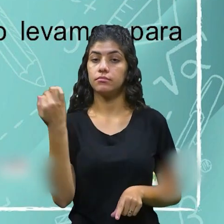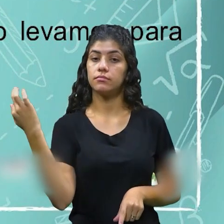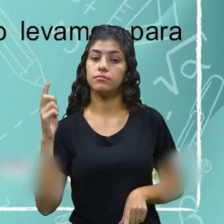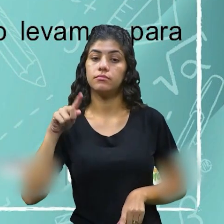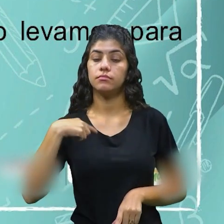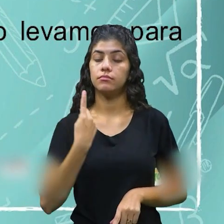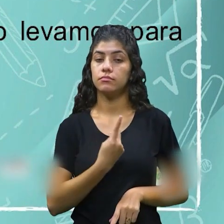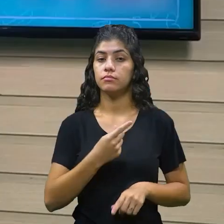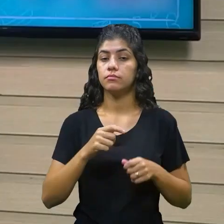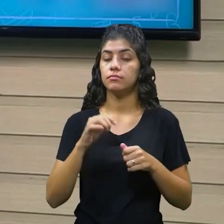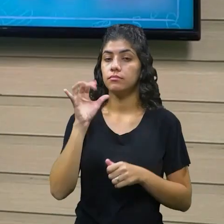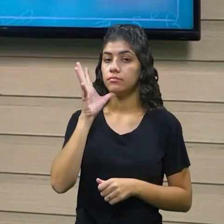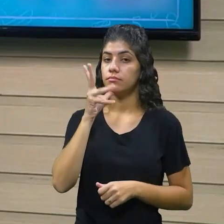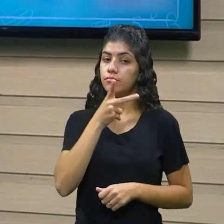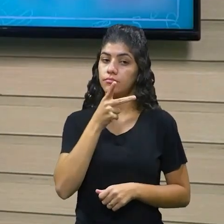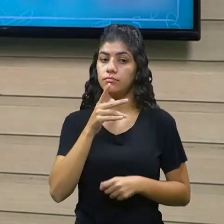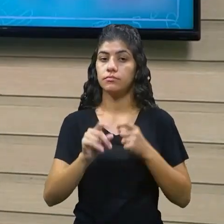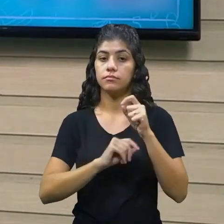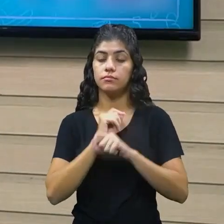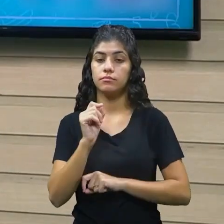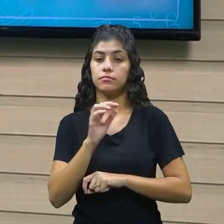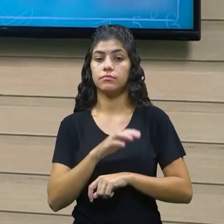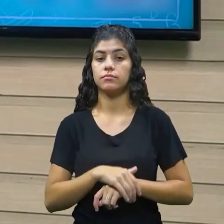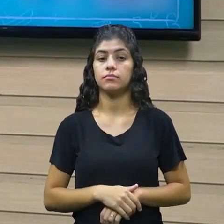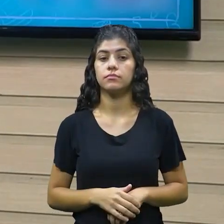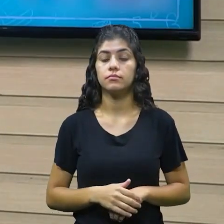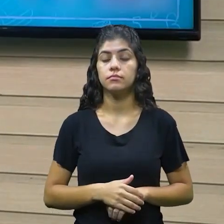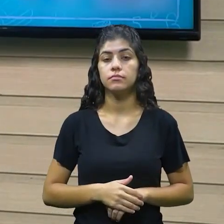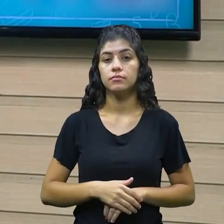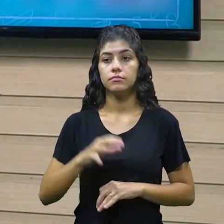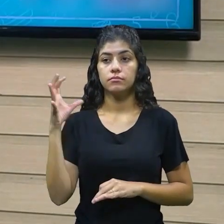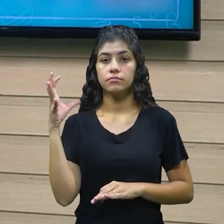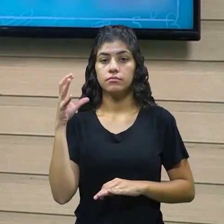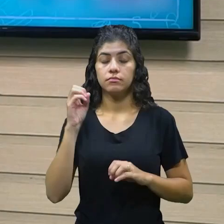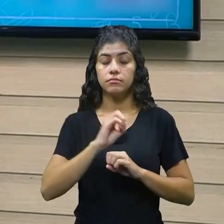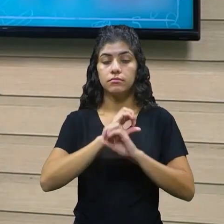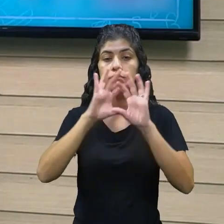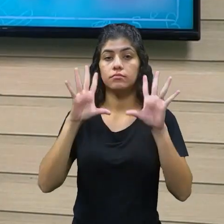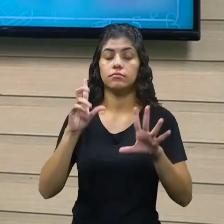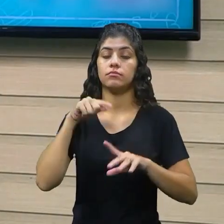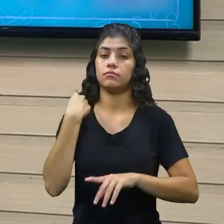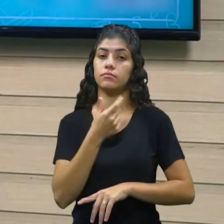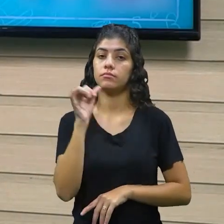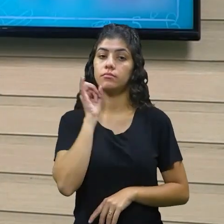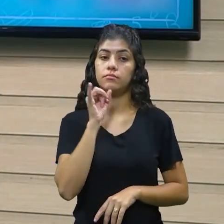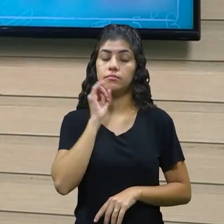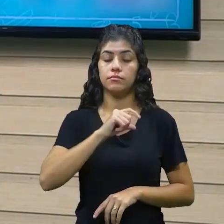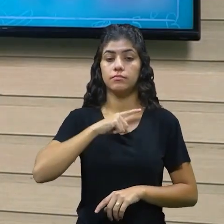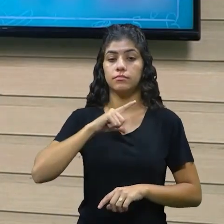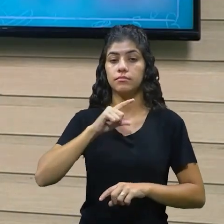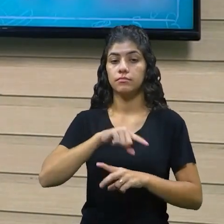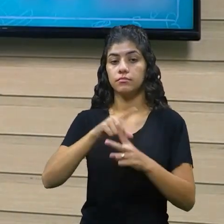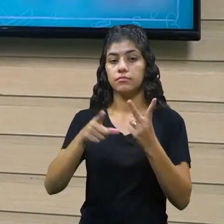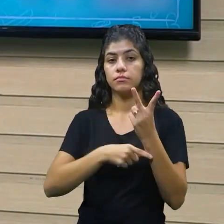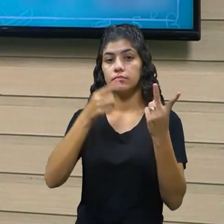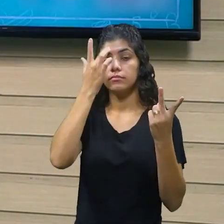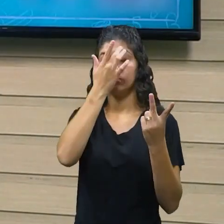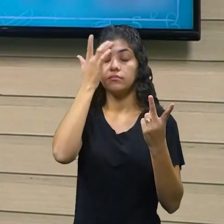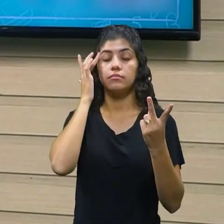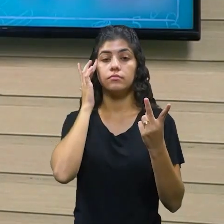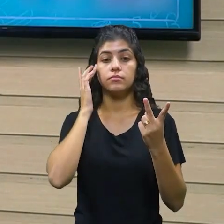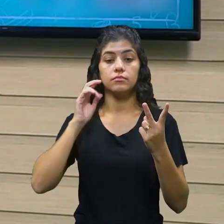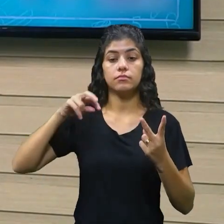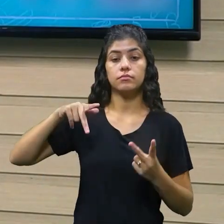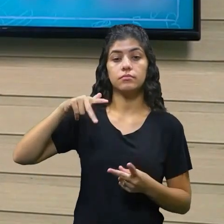para realizar um trabalho. Essa questão de potência fica muito claro quando a gente Por exemplo, você tem duas pessoas que vão subir a